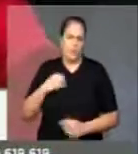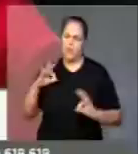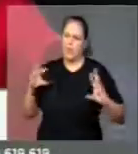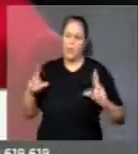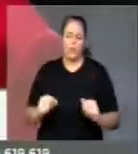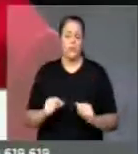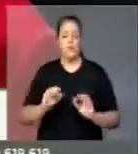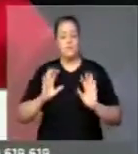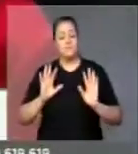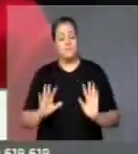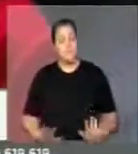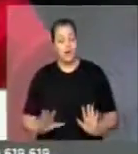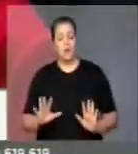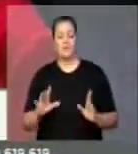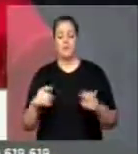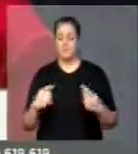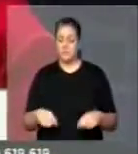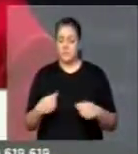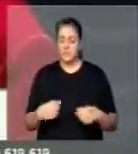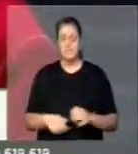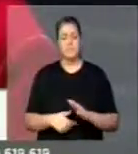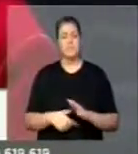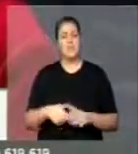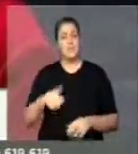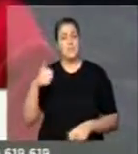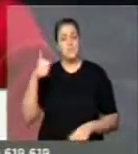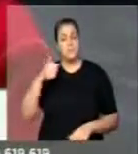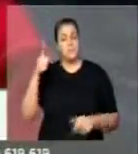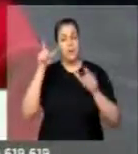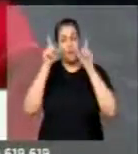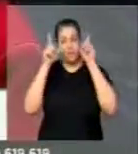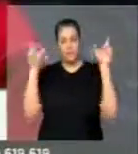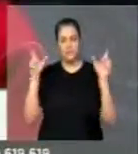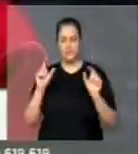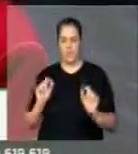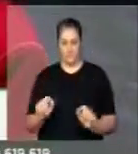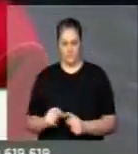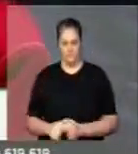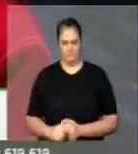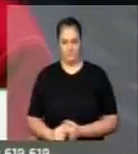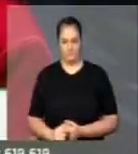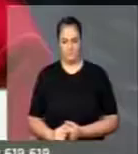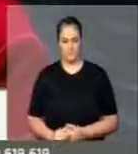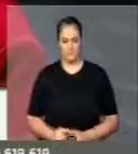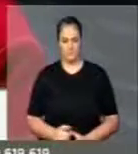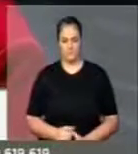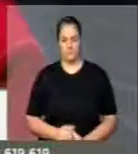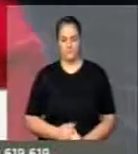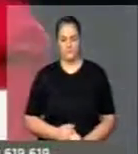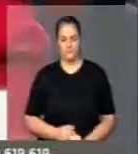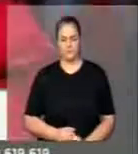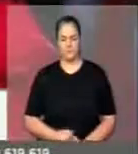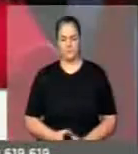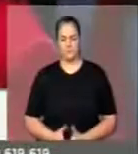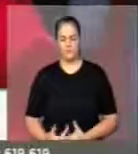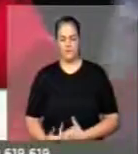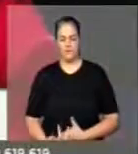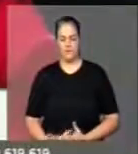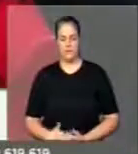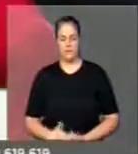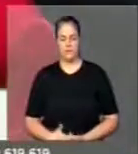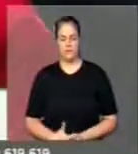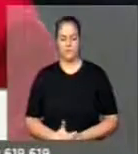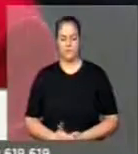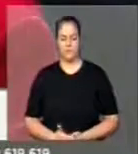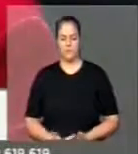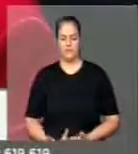como pressuposto? Nós não podemos tirar a autonomia dos estados, impondo a